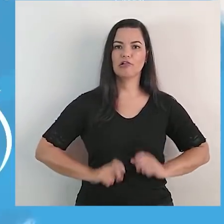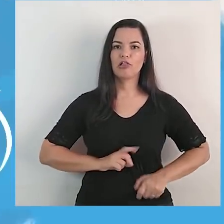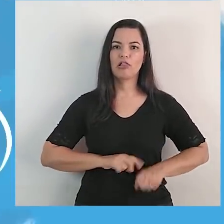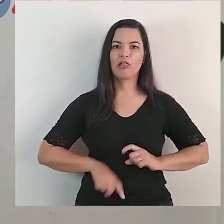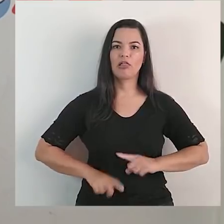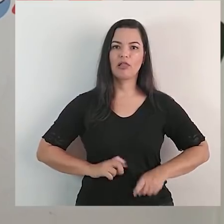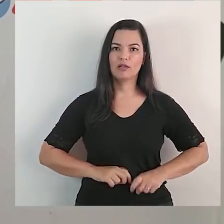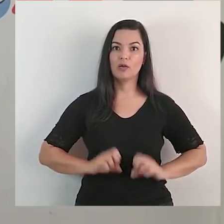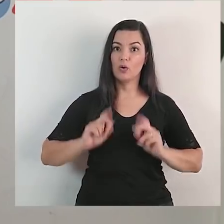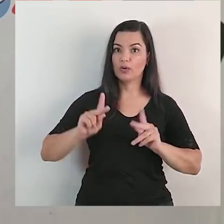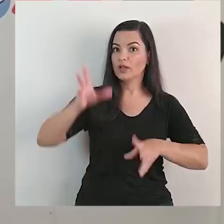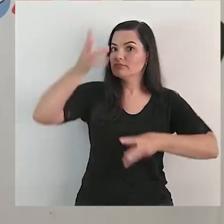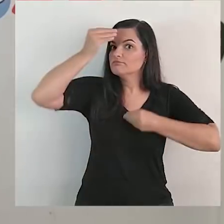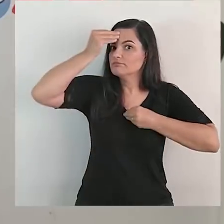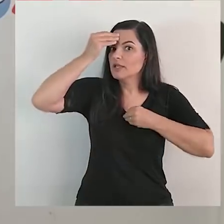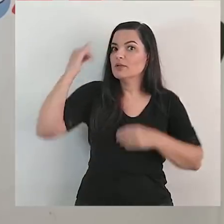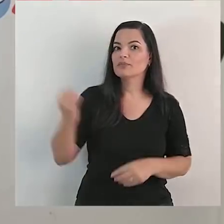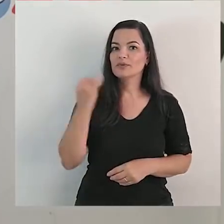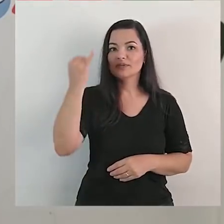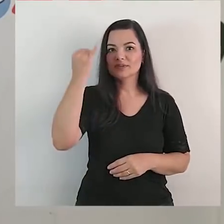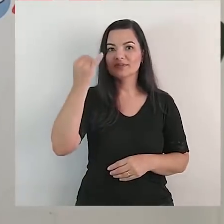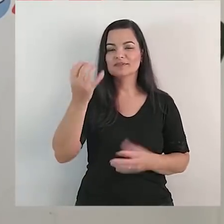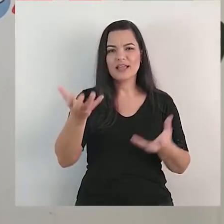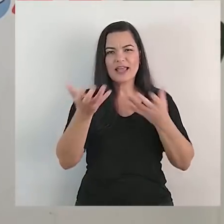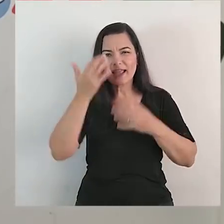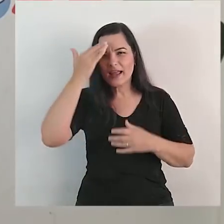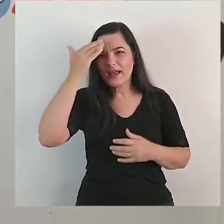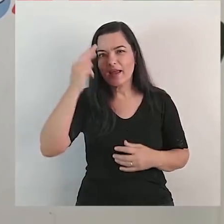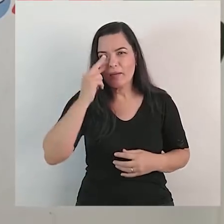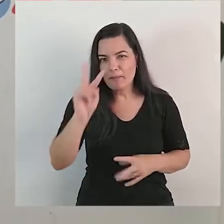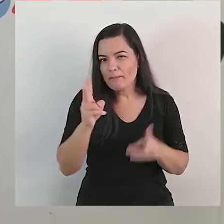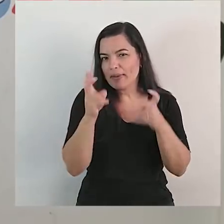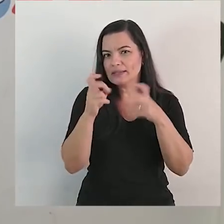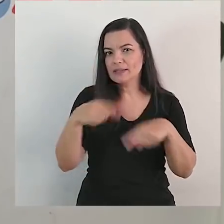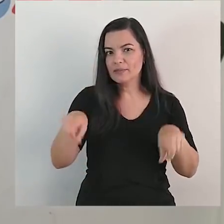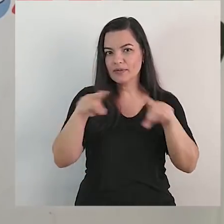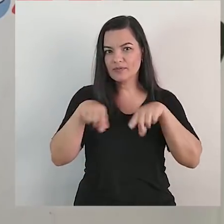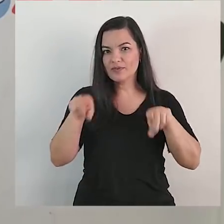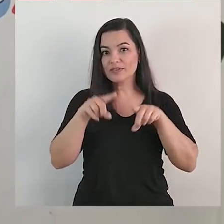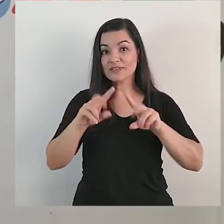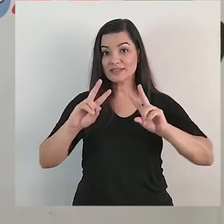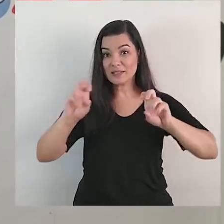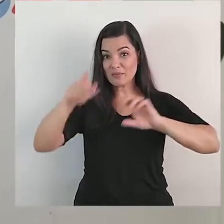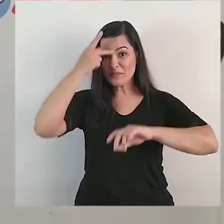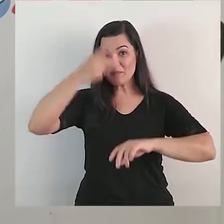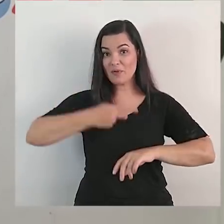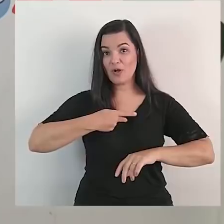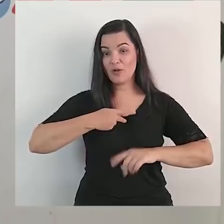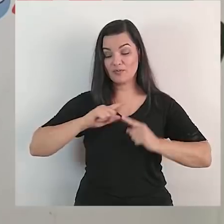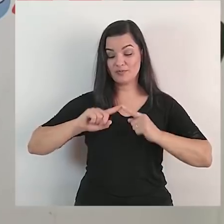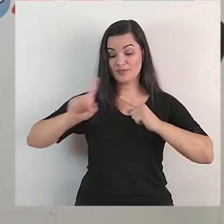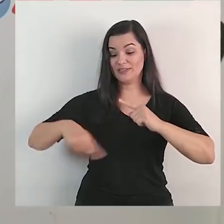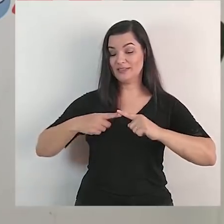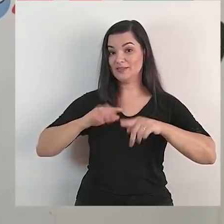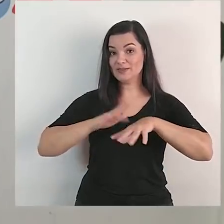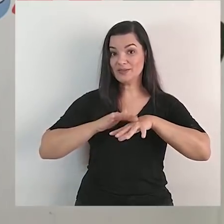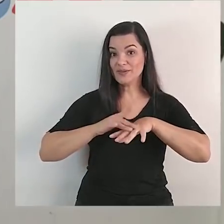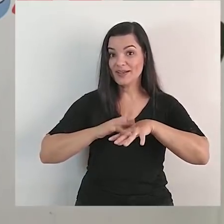bom? Querem ver como vocês ficaram craques em perceber o ciclo de uma